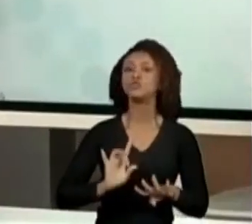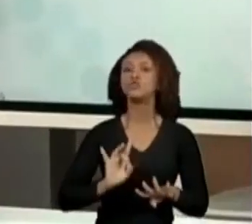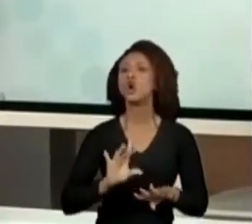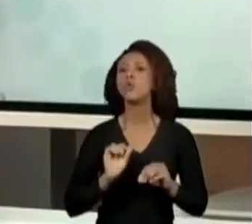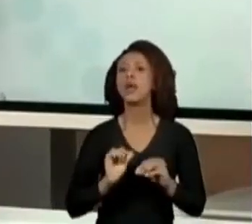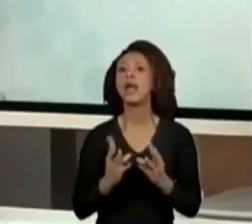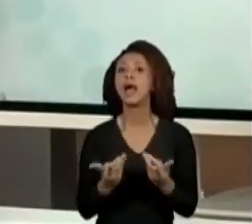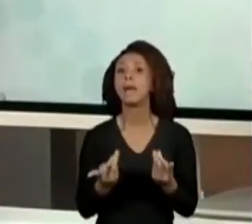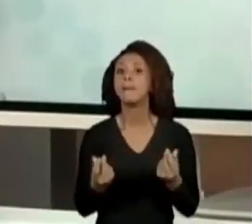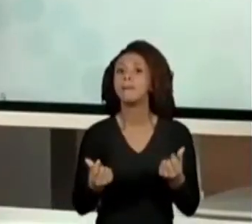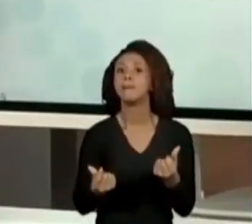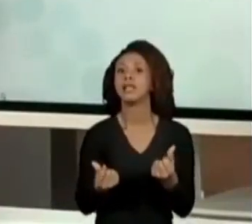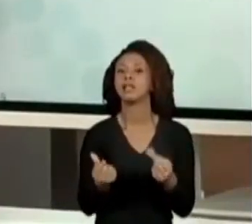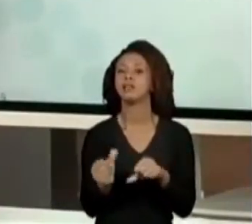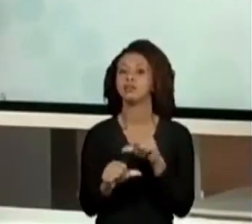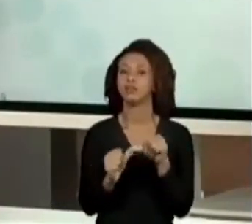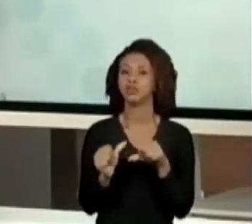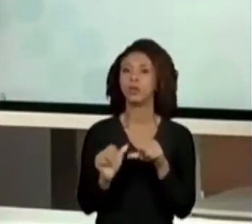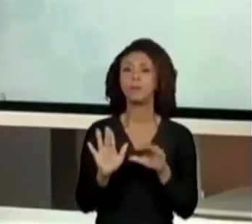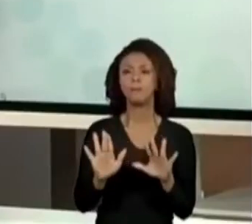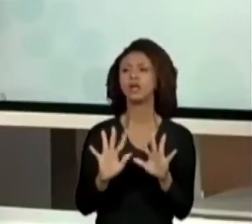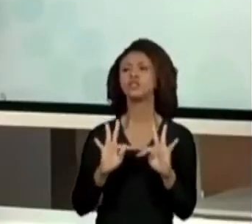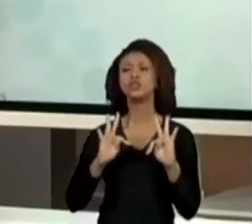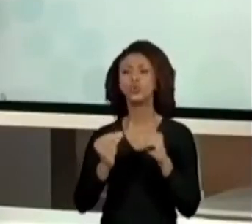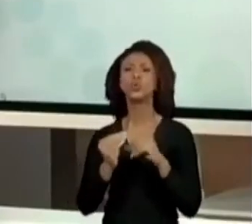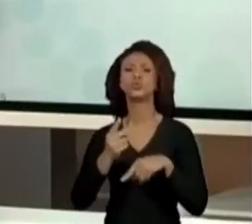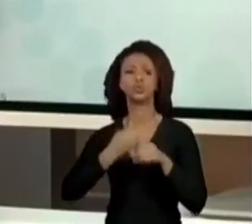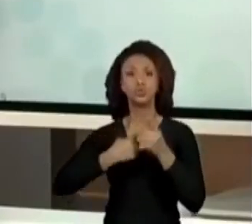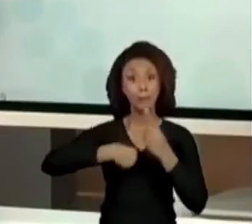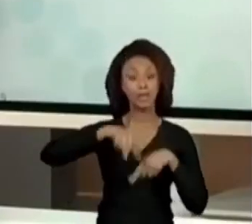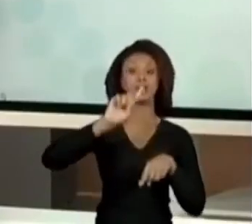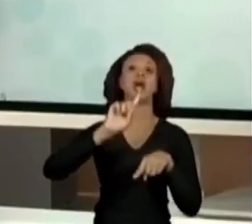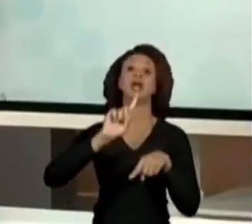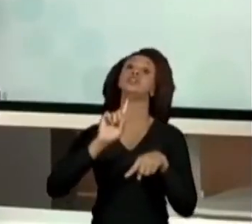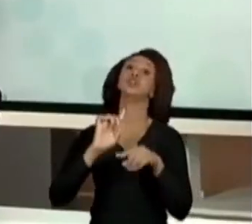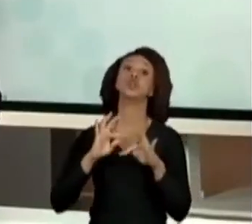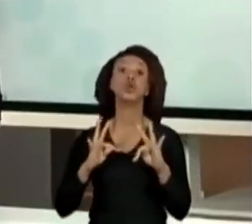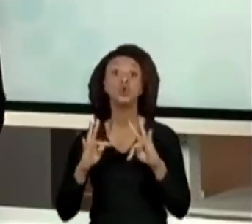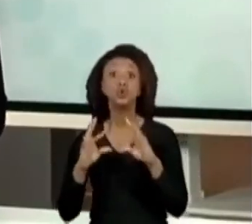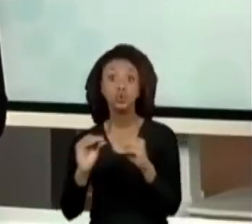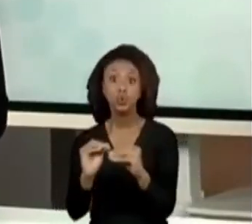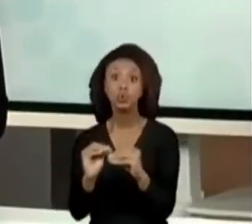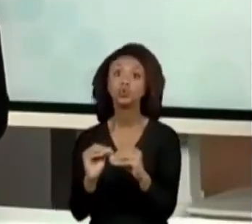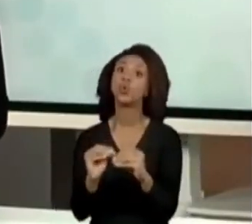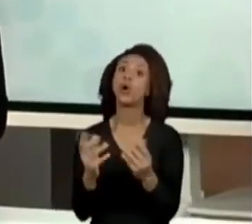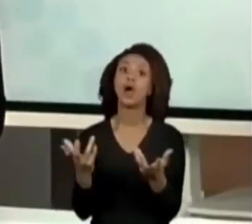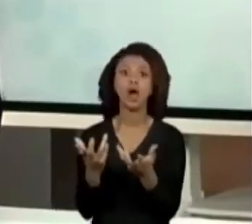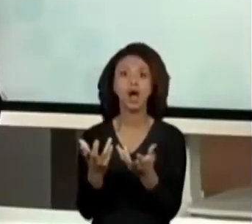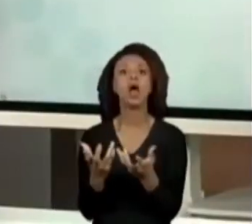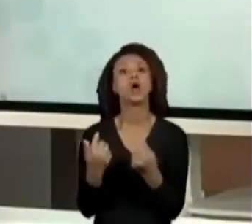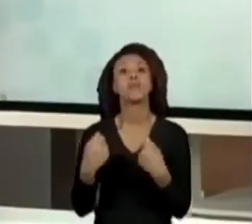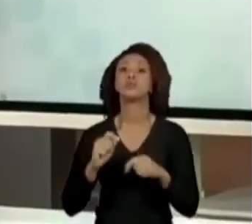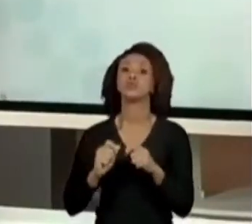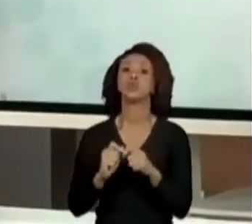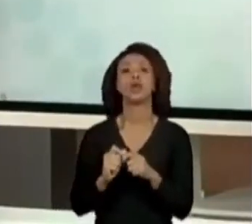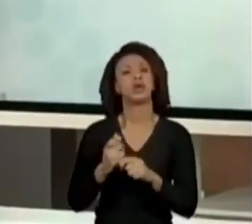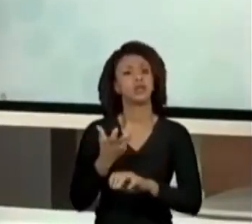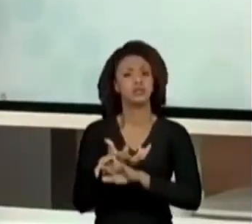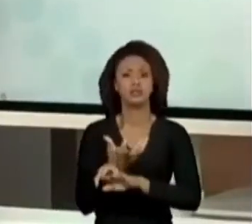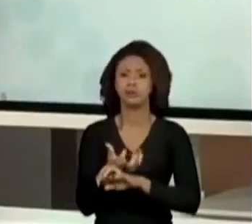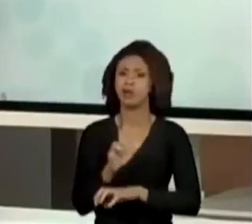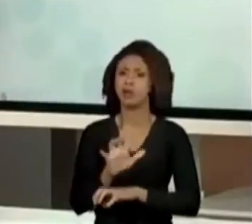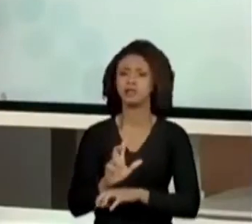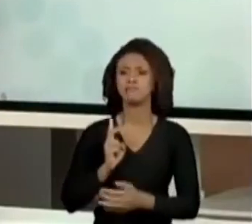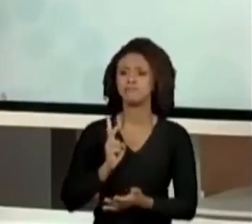habilidade, mas tudo que a gente viu a gente vai continuar usando, porque as disciplinas, elas são assim, não é verdade? A gente